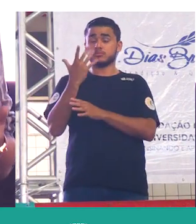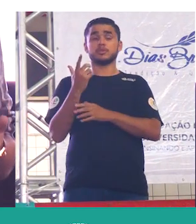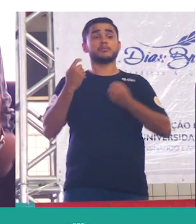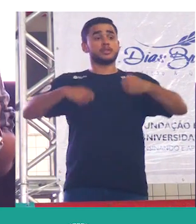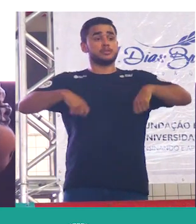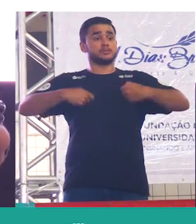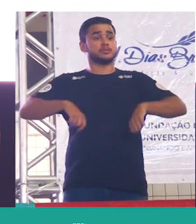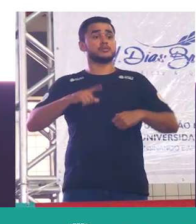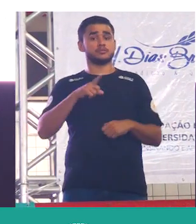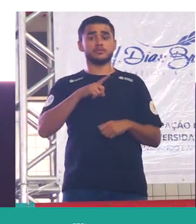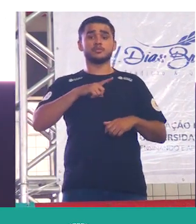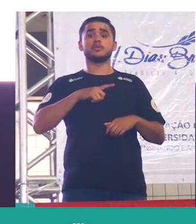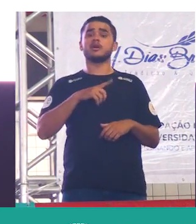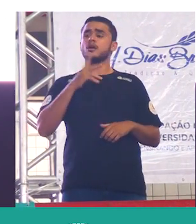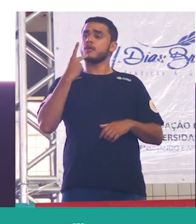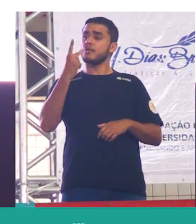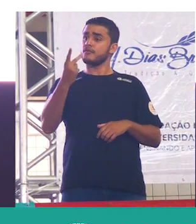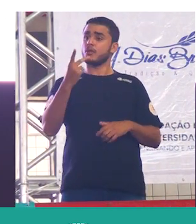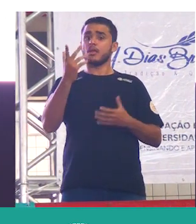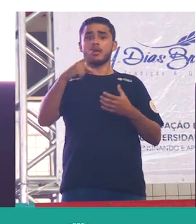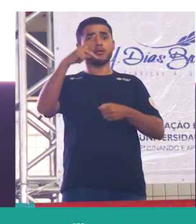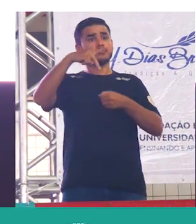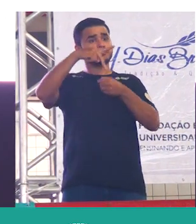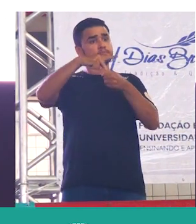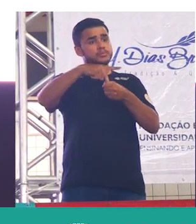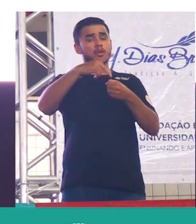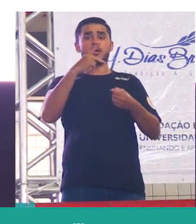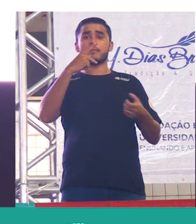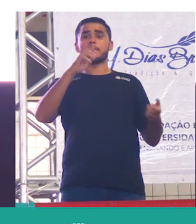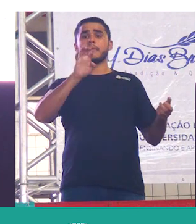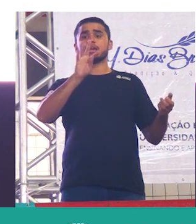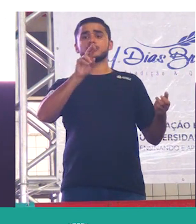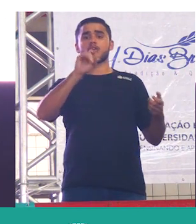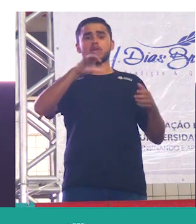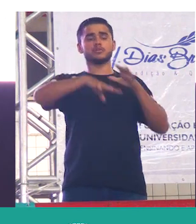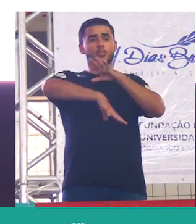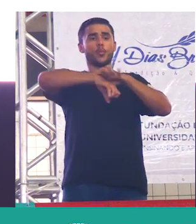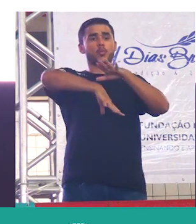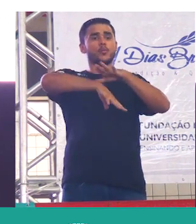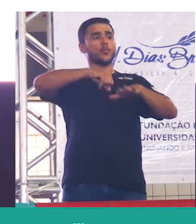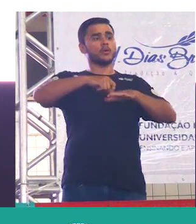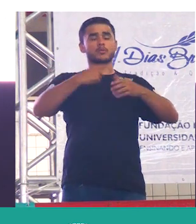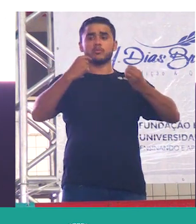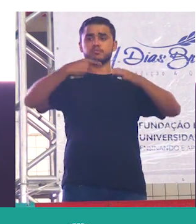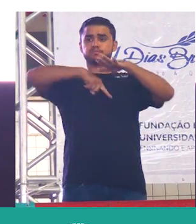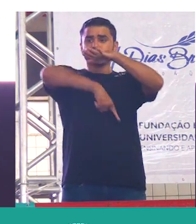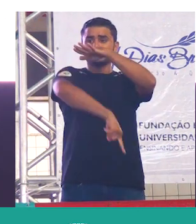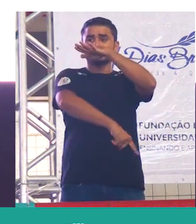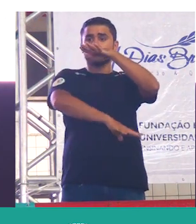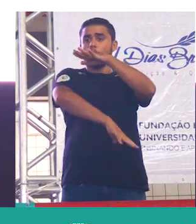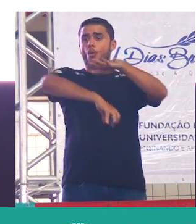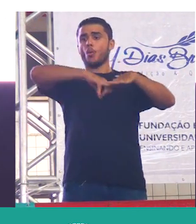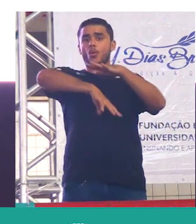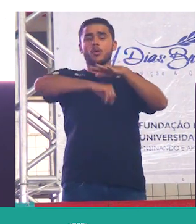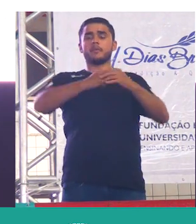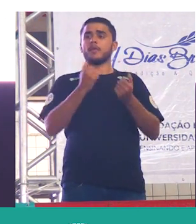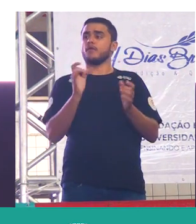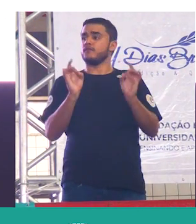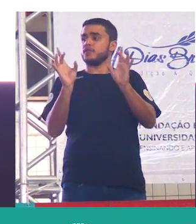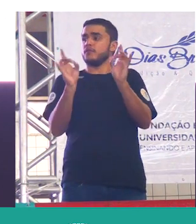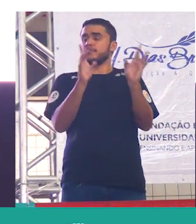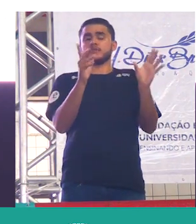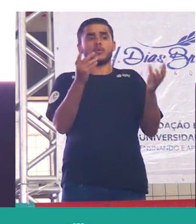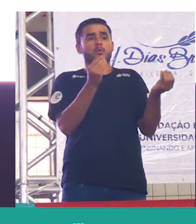Uma empresa que explorasse o nosso petróleo. Isso foi em que década? Década de